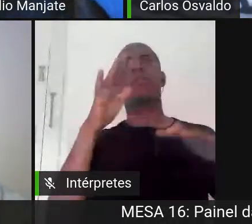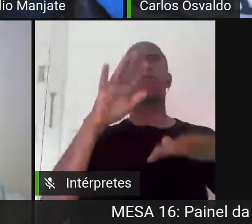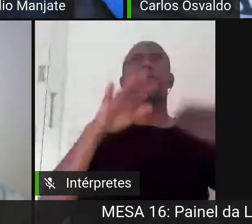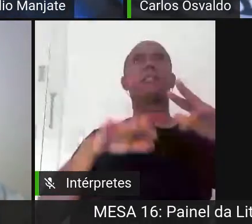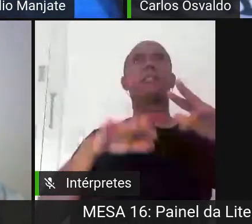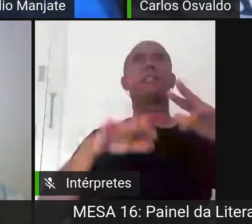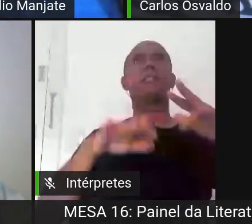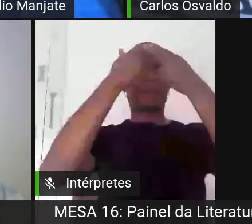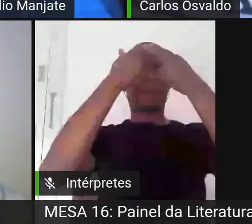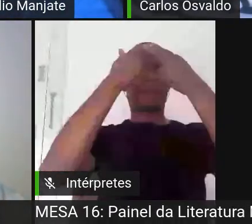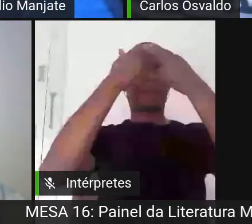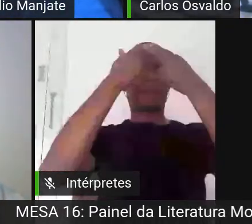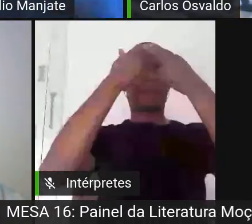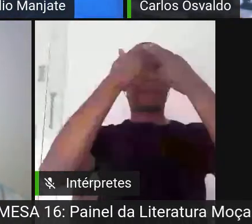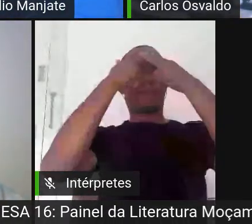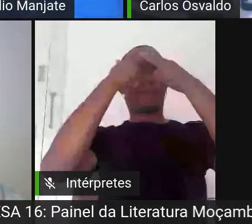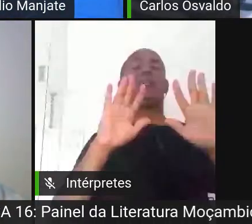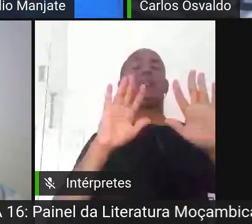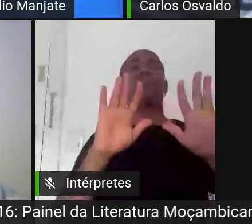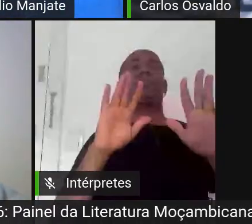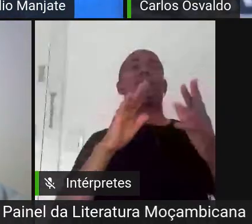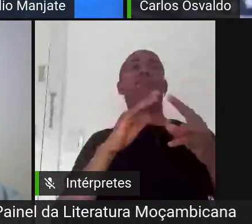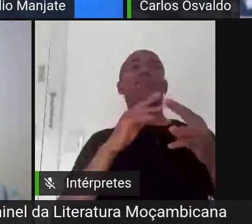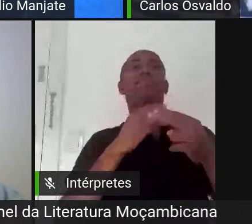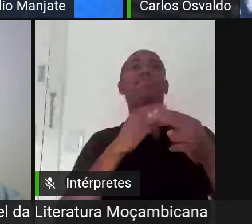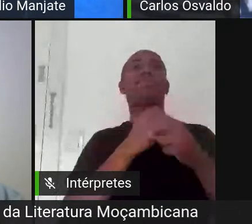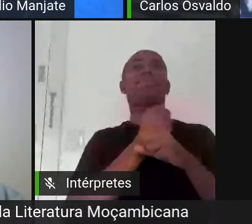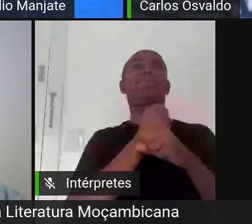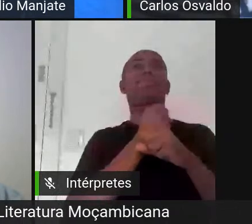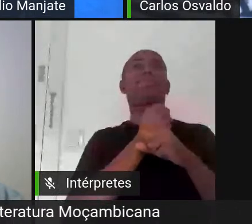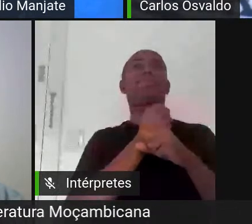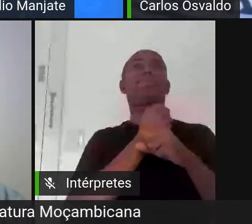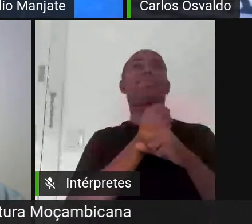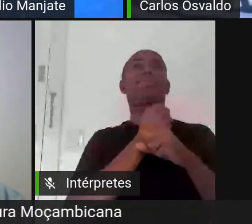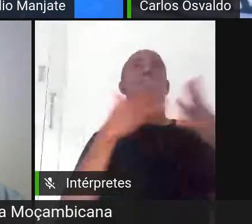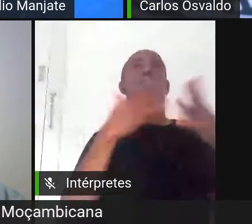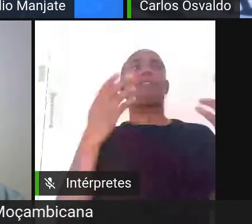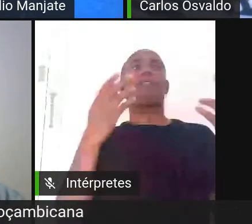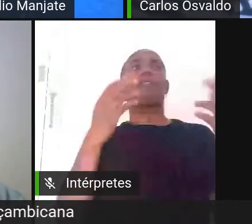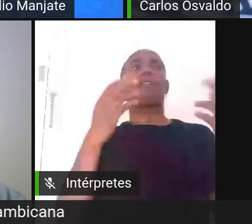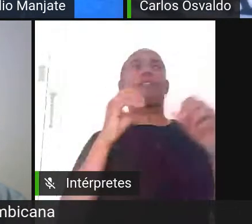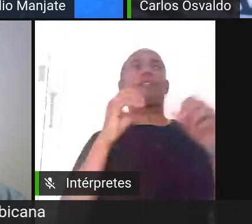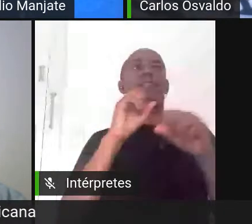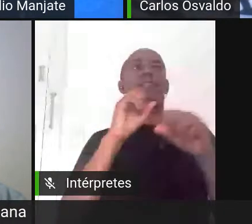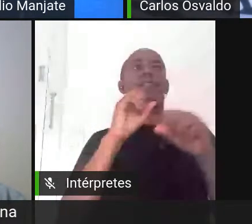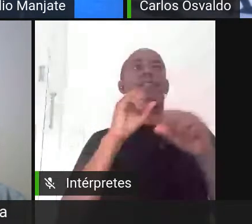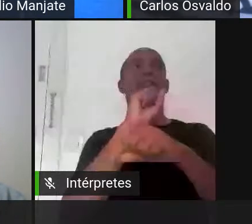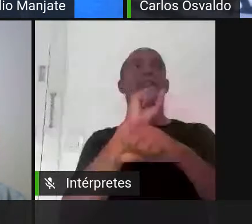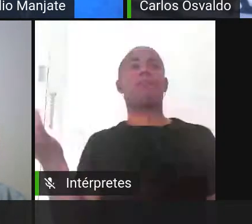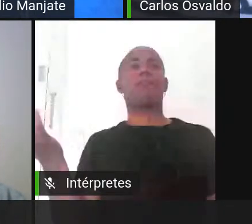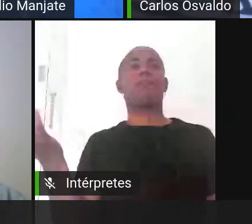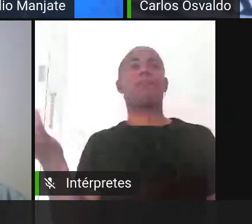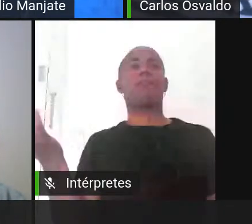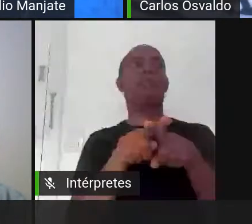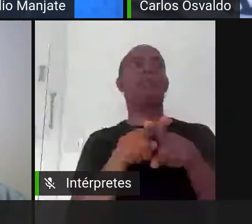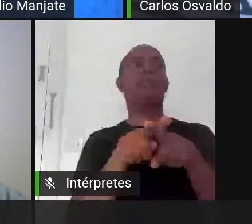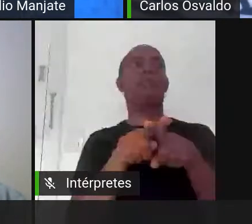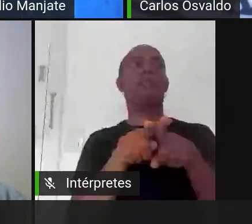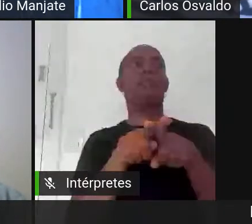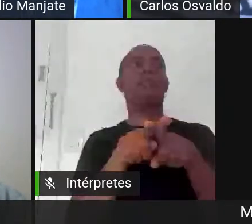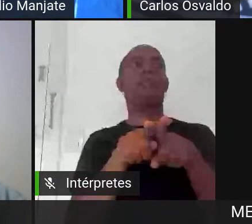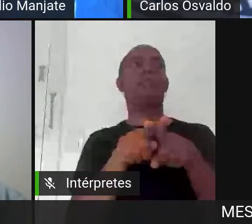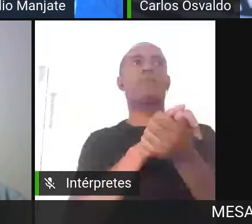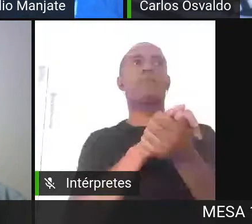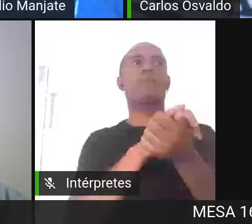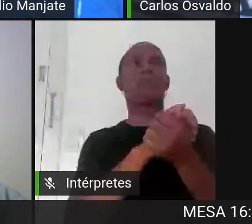então é natural que nós ainda estejamos a percorrer um caminho. Eu sou otimista, portanto, eu comungo